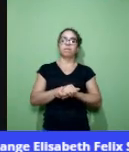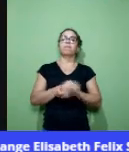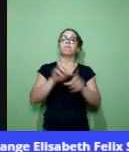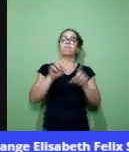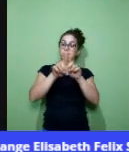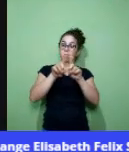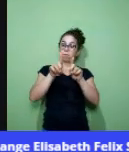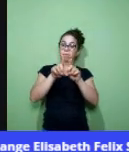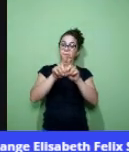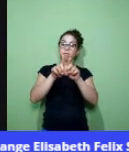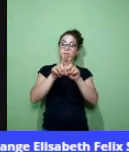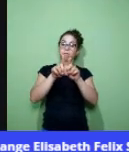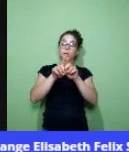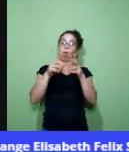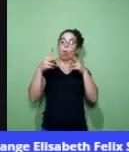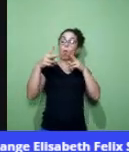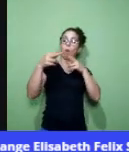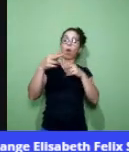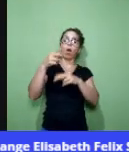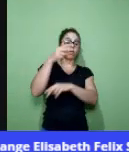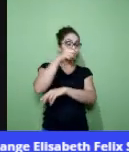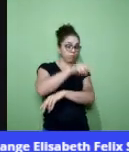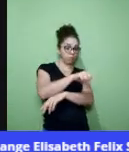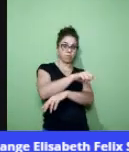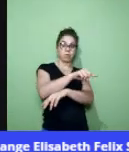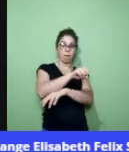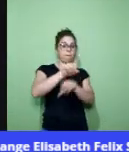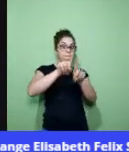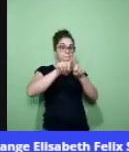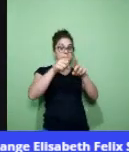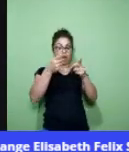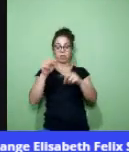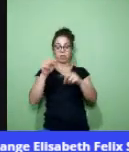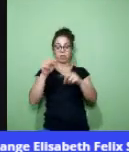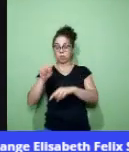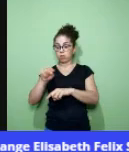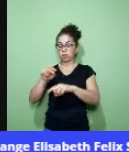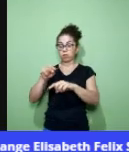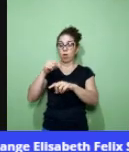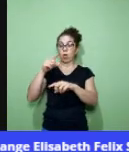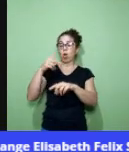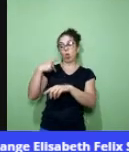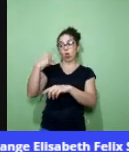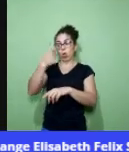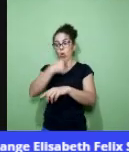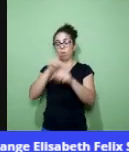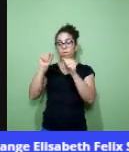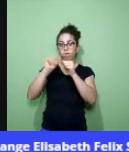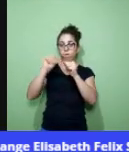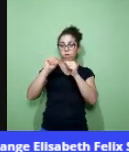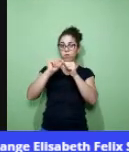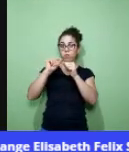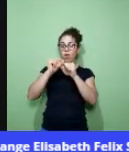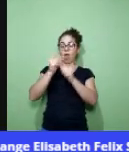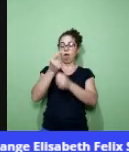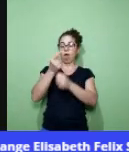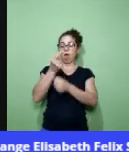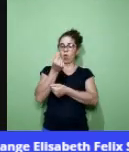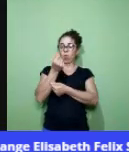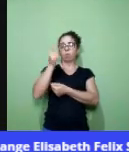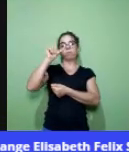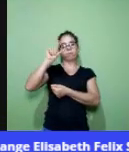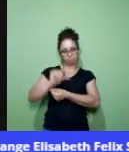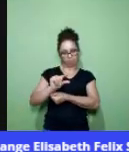ele vai tocar, vai reconhecer, né? A mesma situação daquela ali, porém, foi um material que